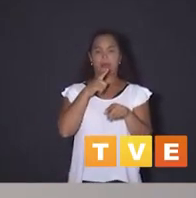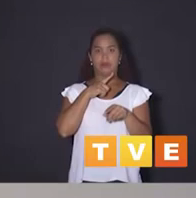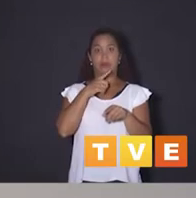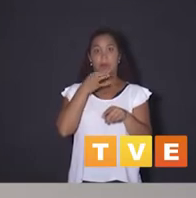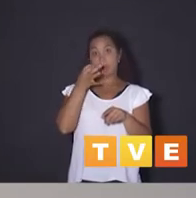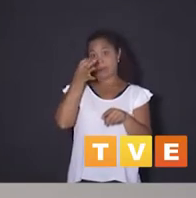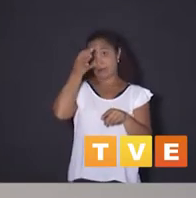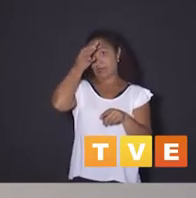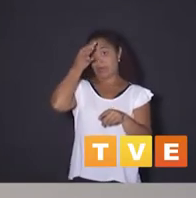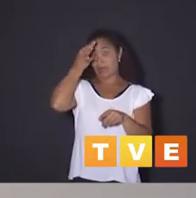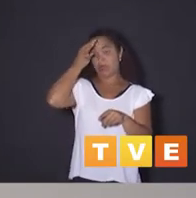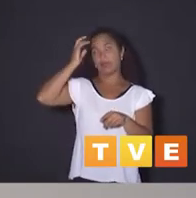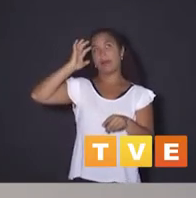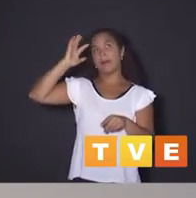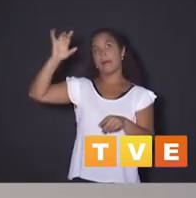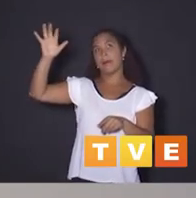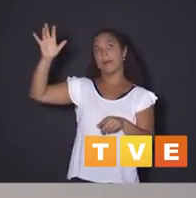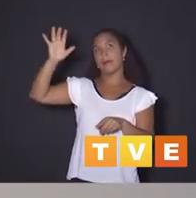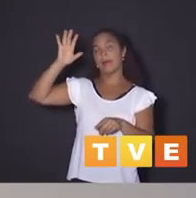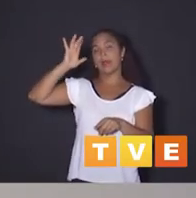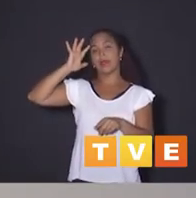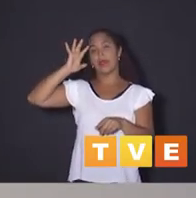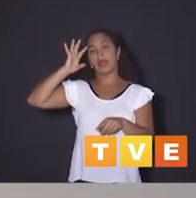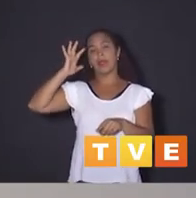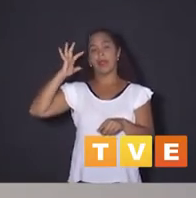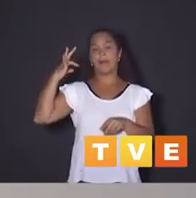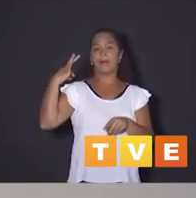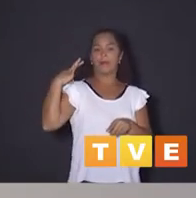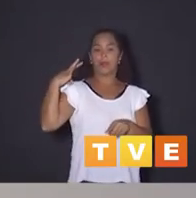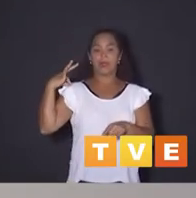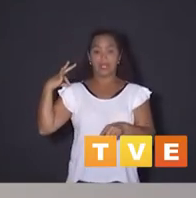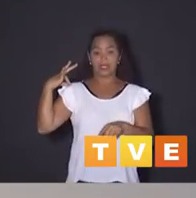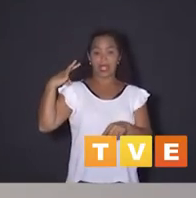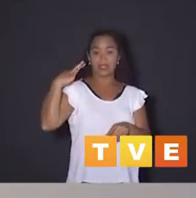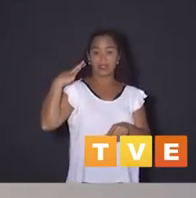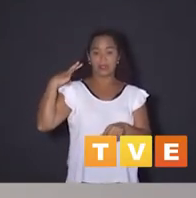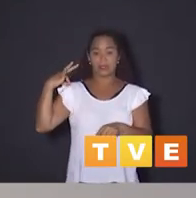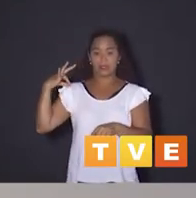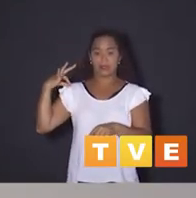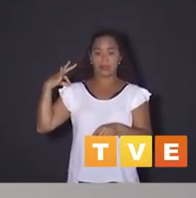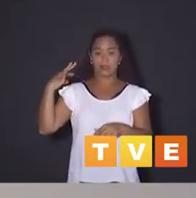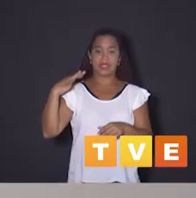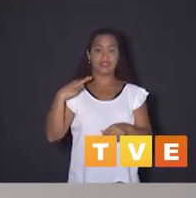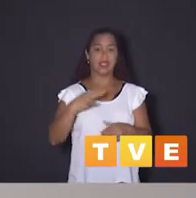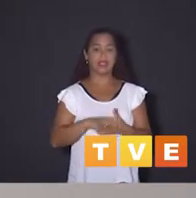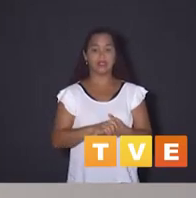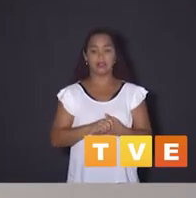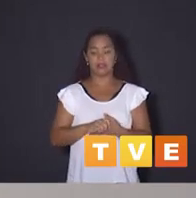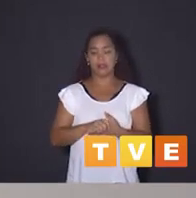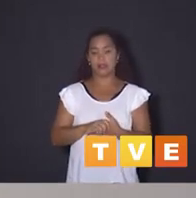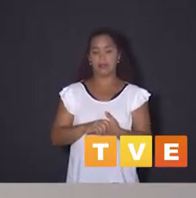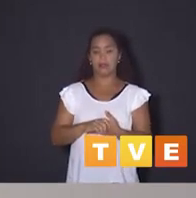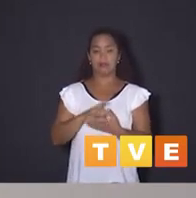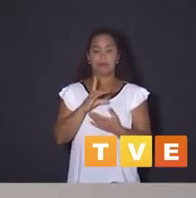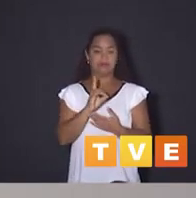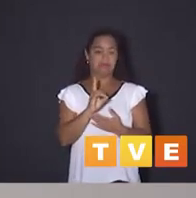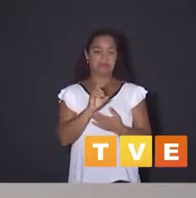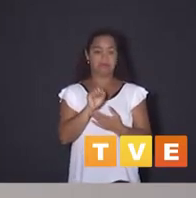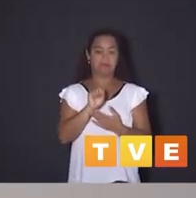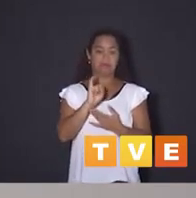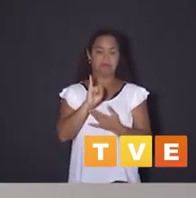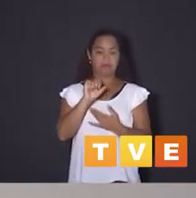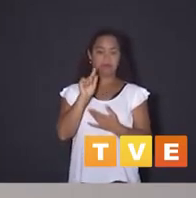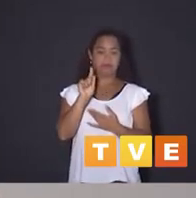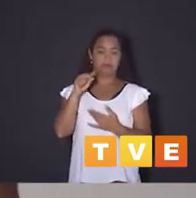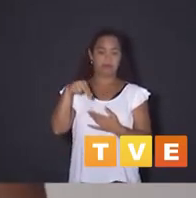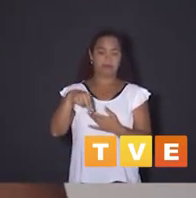mentalidade do imaginário sobre moda e design é especialmente o material didático nem como é que a gente faz esse debate